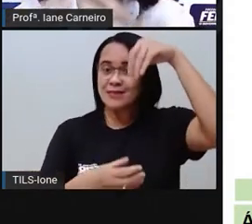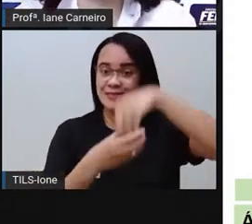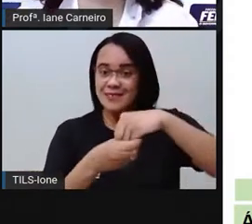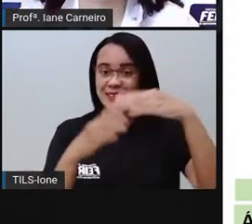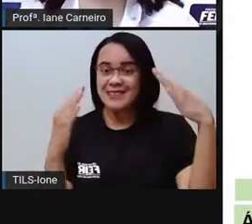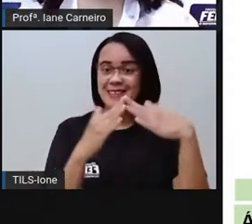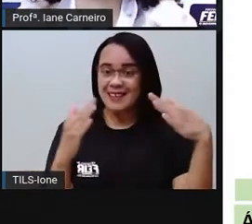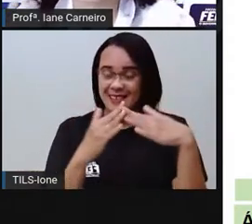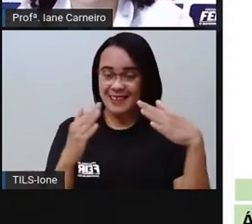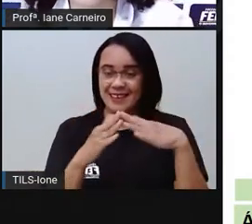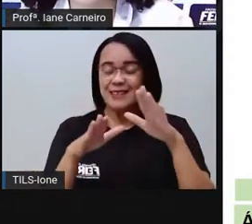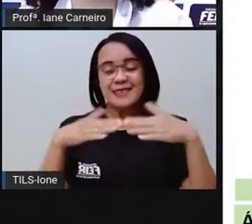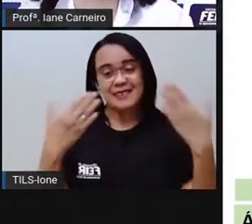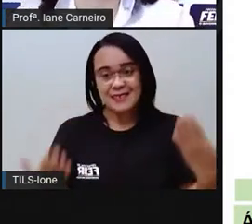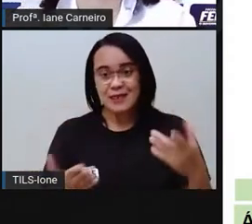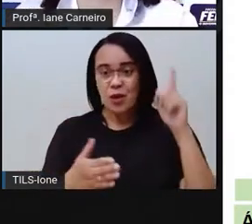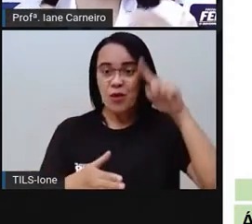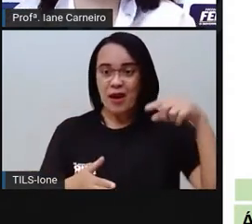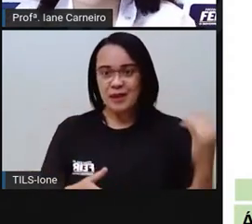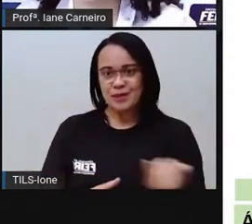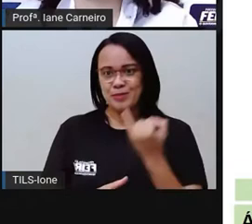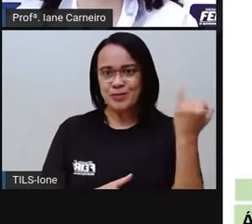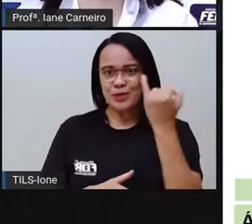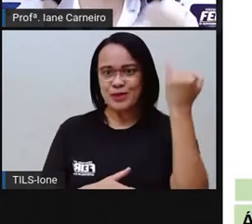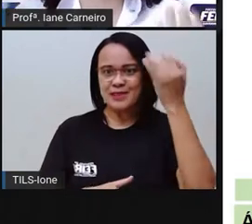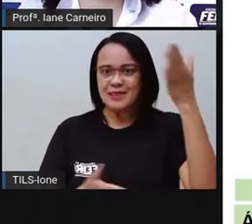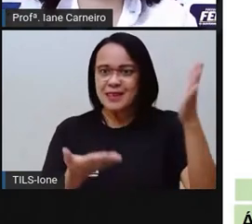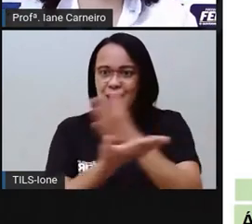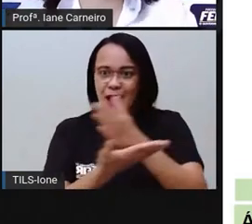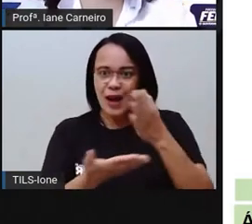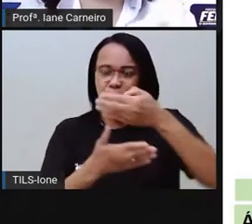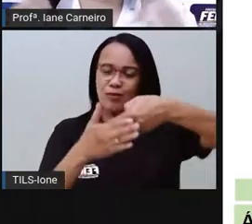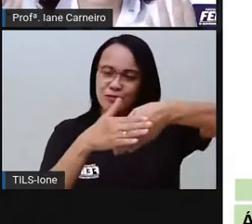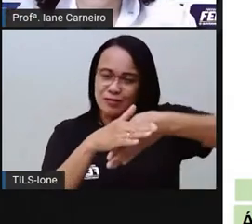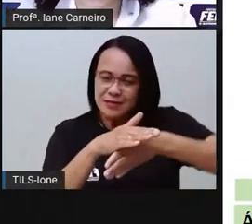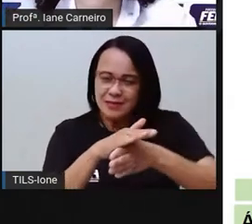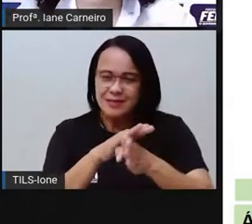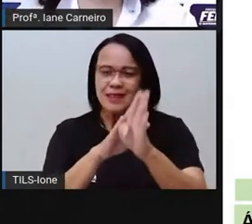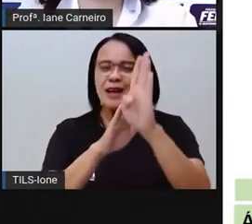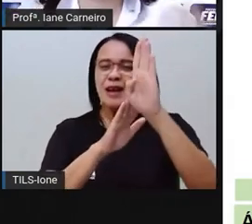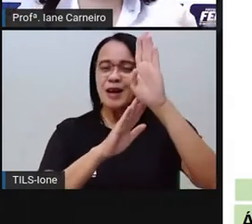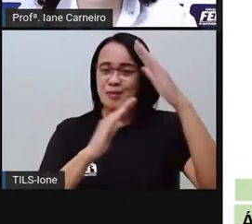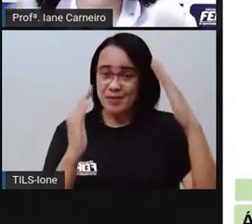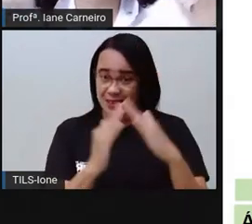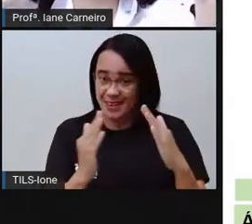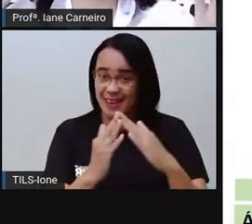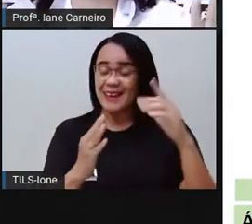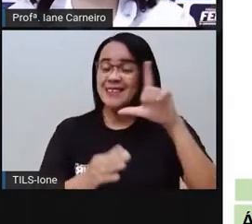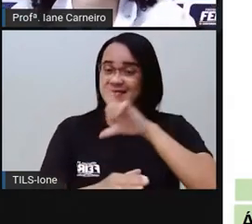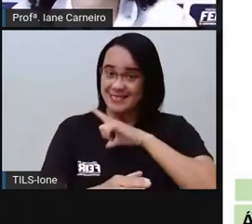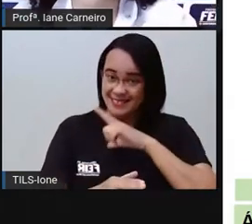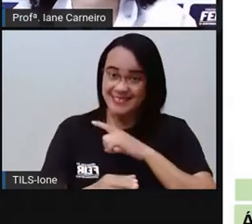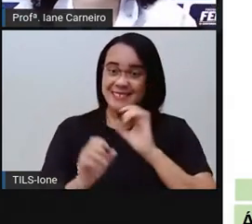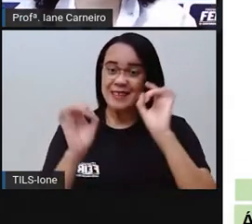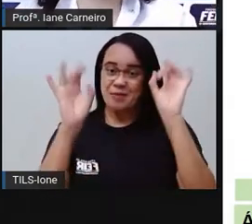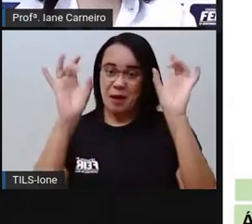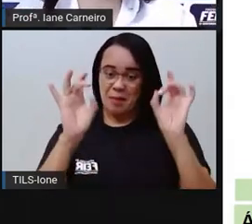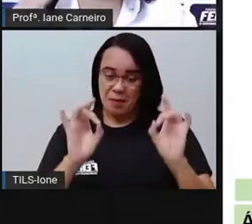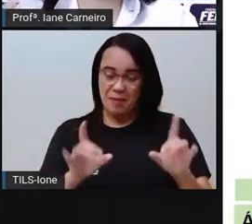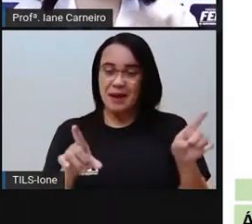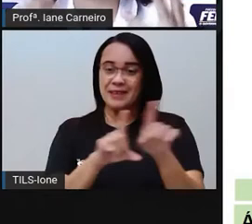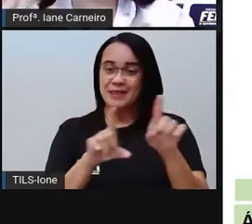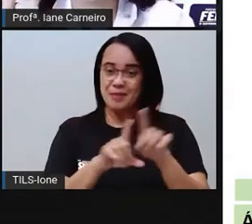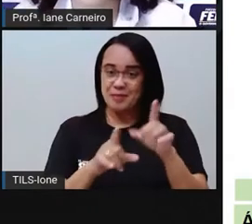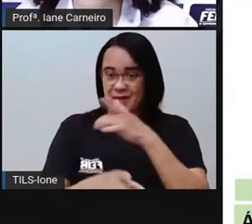precisa adotar alguns hábitos de higiene, hábitos saudáveis para que nossa casa também seja saudável, né? Para que